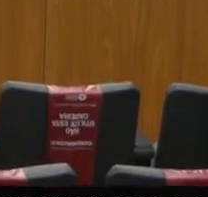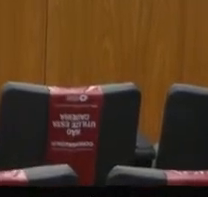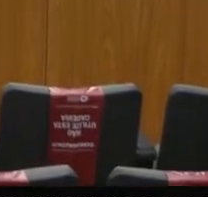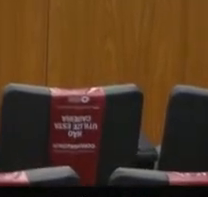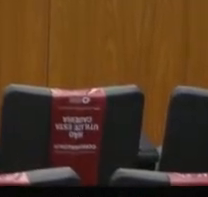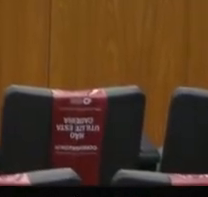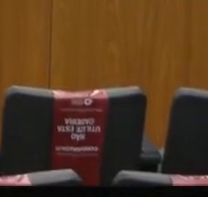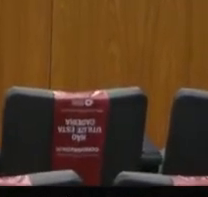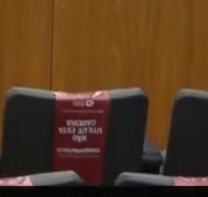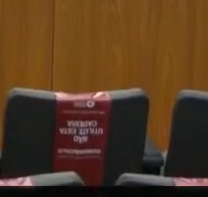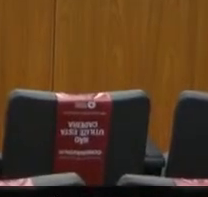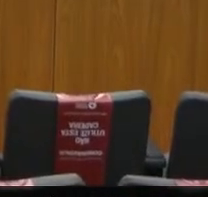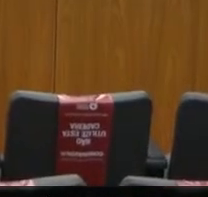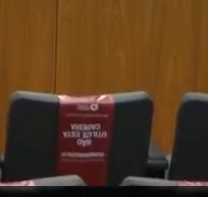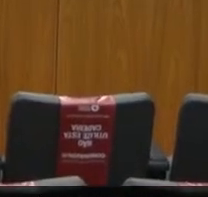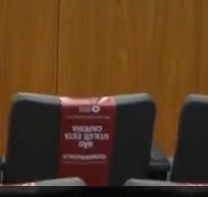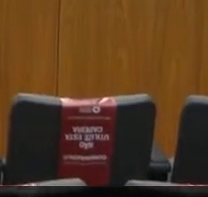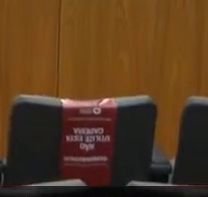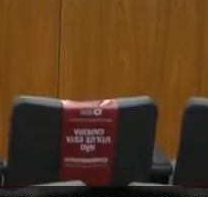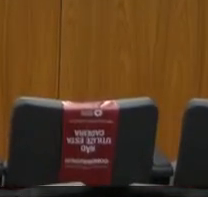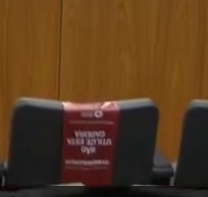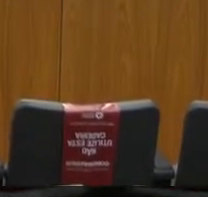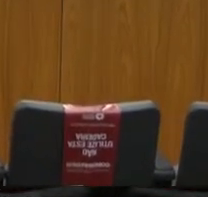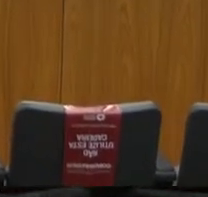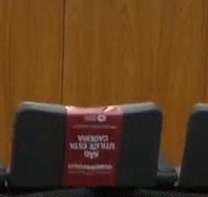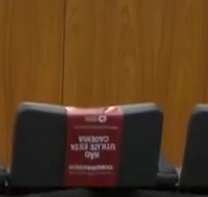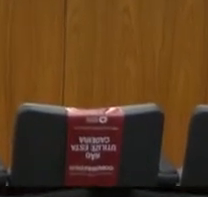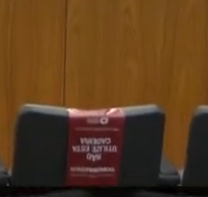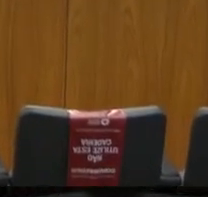o Olá bem-vindo bem-vindo